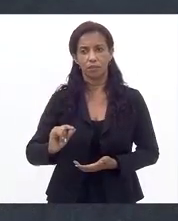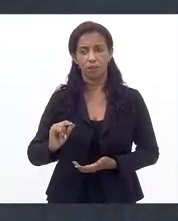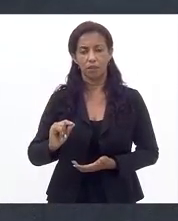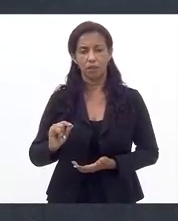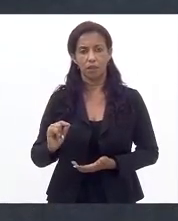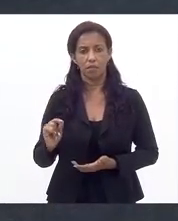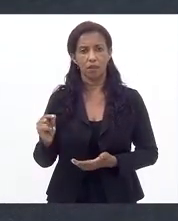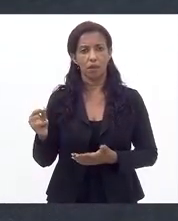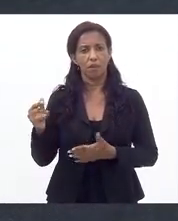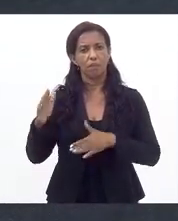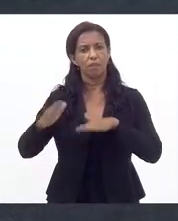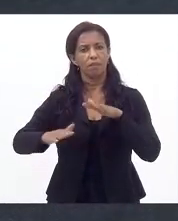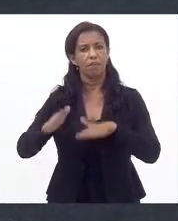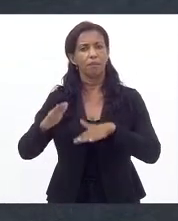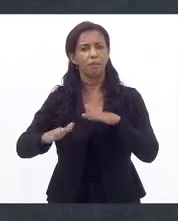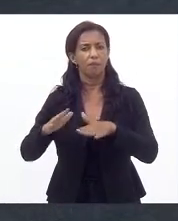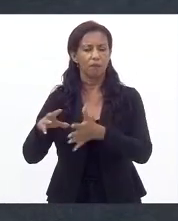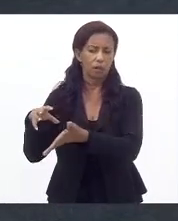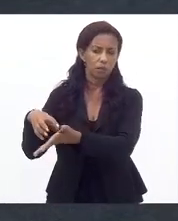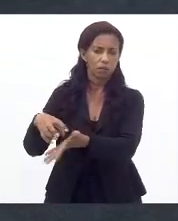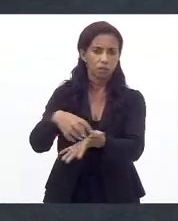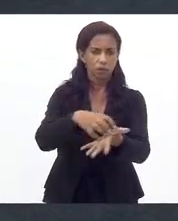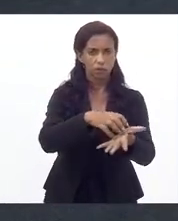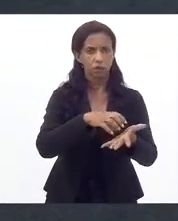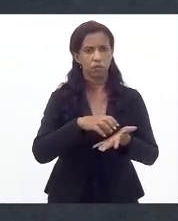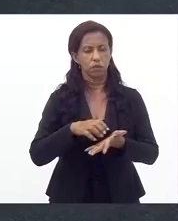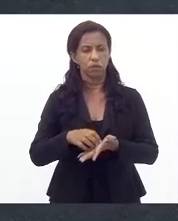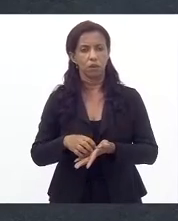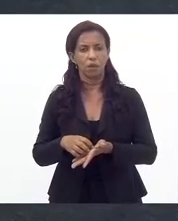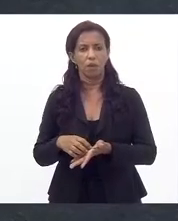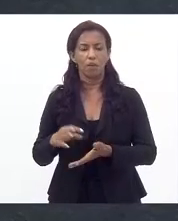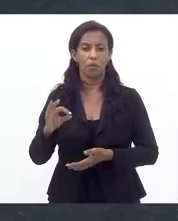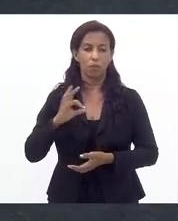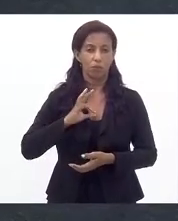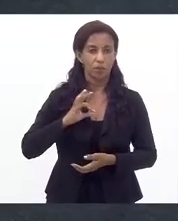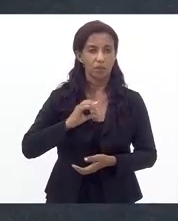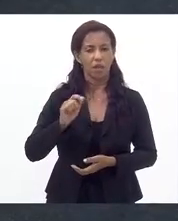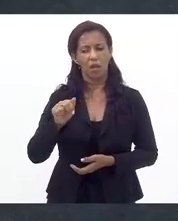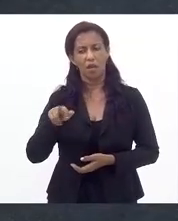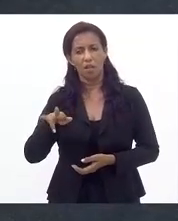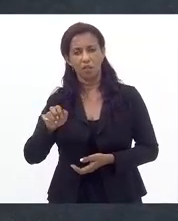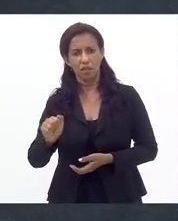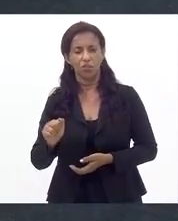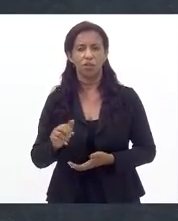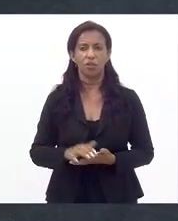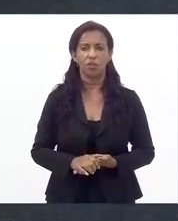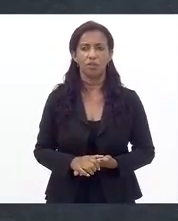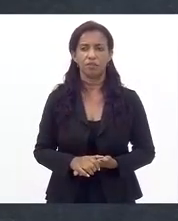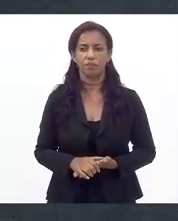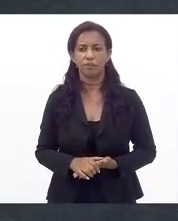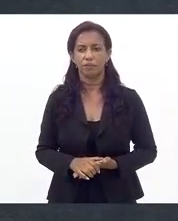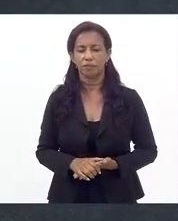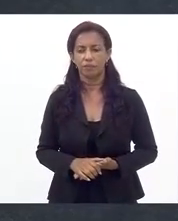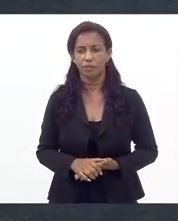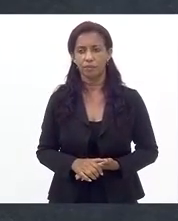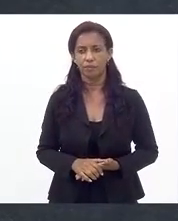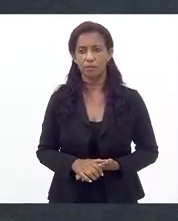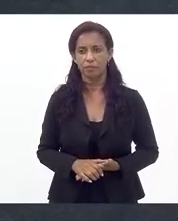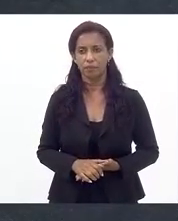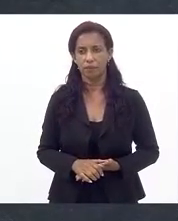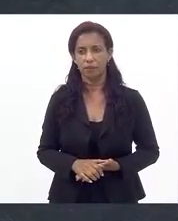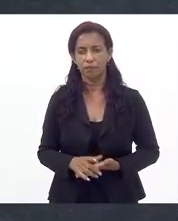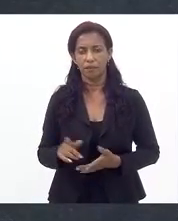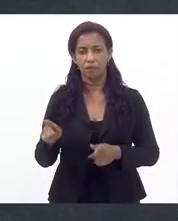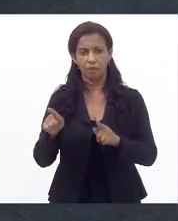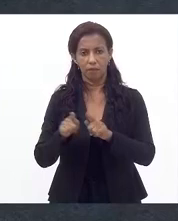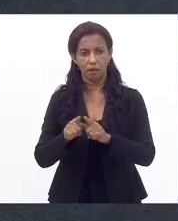contribuição específica para certa esse categorias notadamente policiais penais a gente segurança socioeducativo e